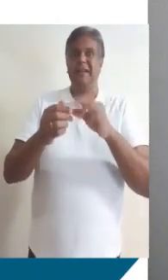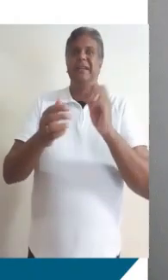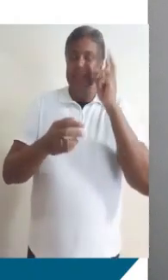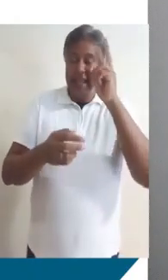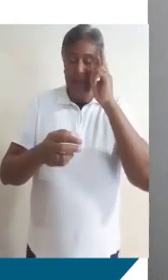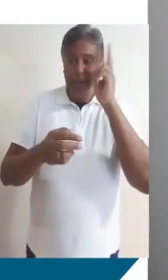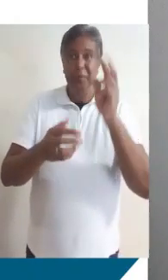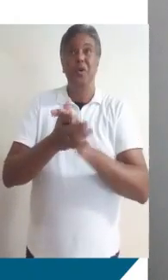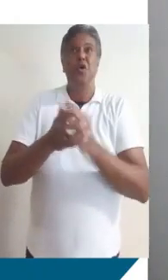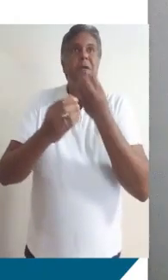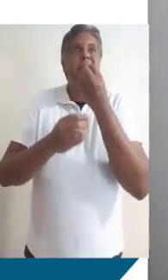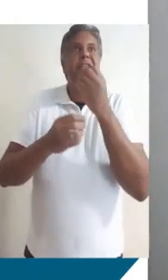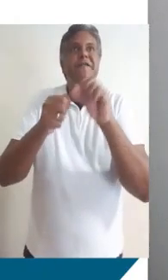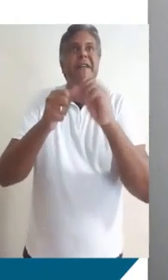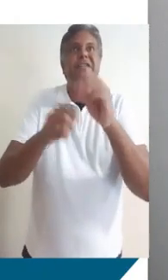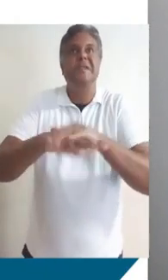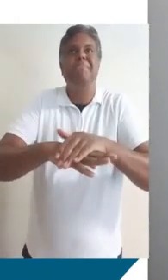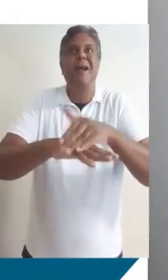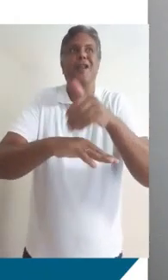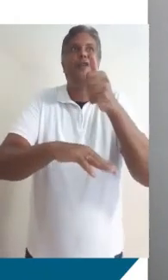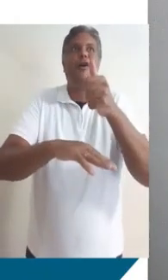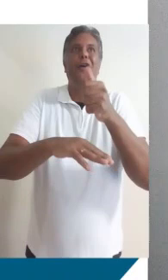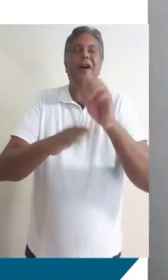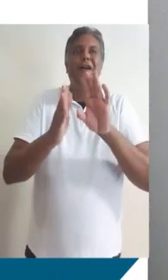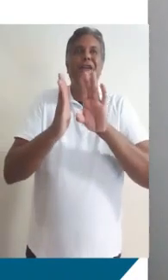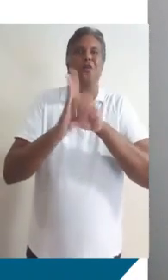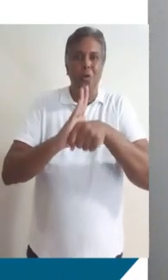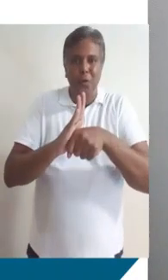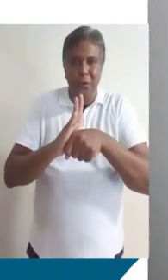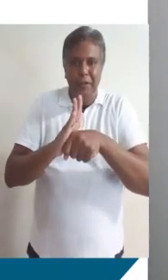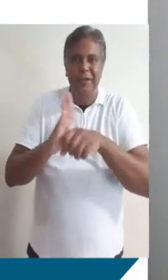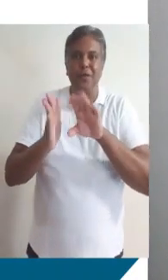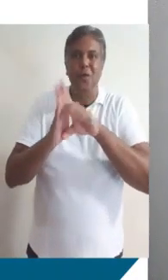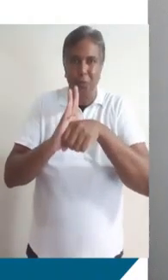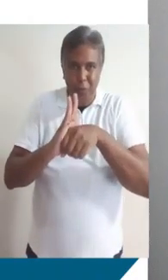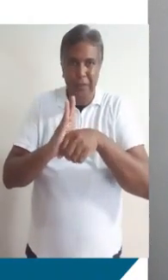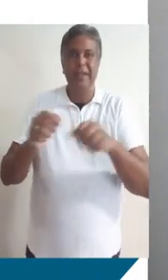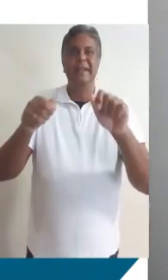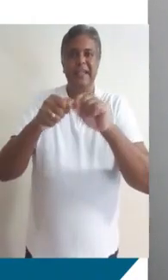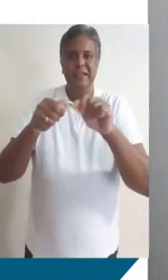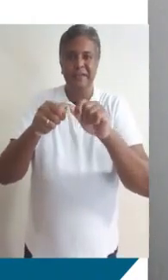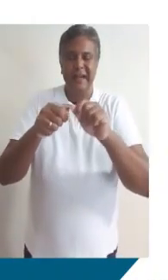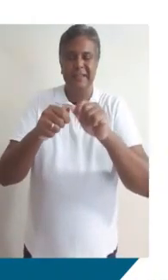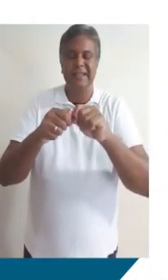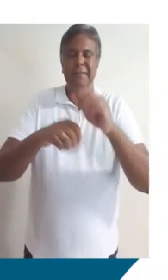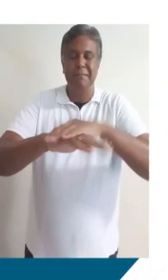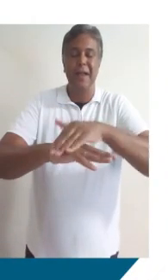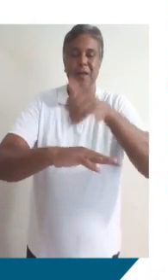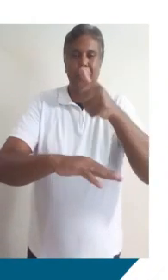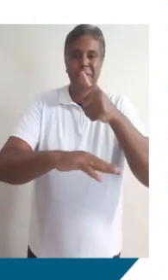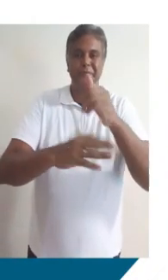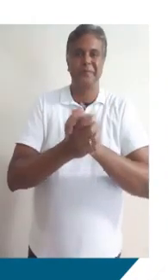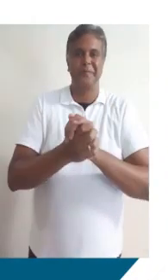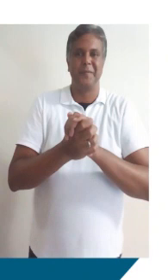as características do nosso time. E aí conclui revelando qual é o time para o qual a gente torce. Acho que